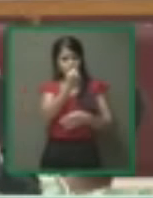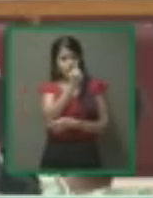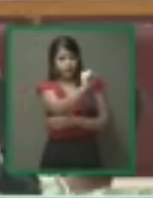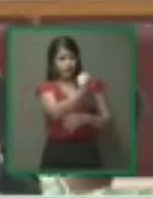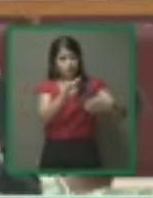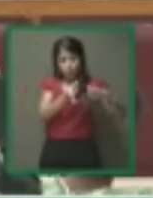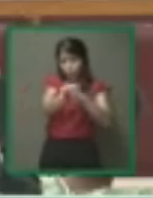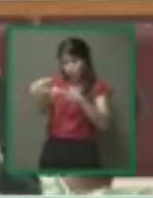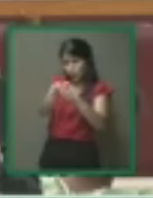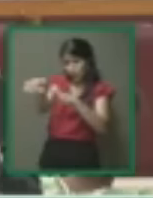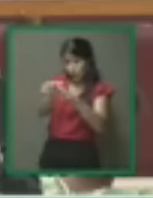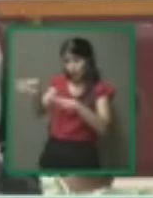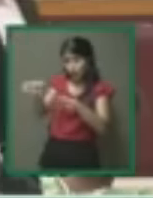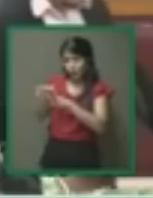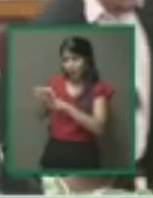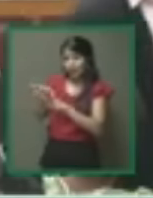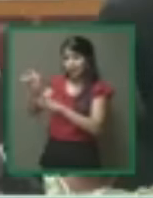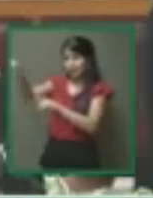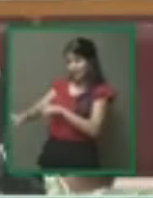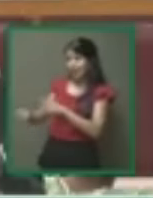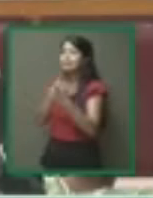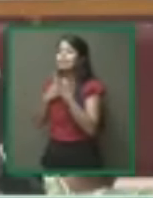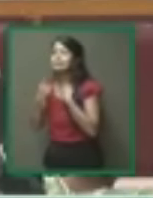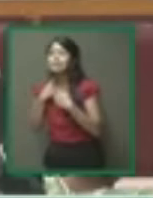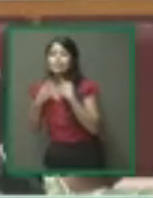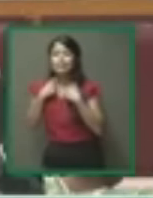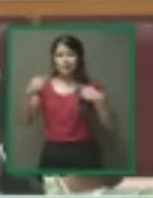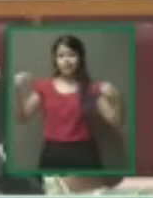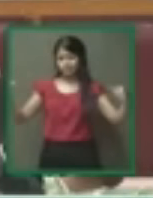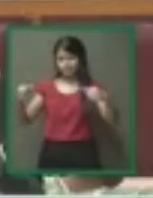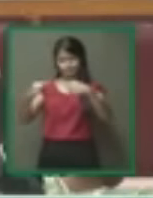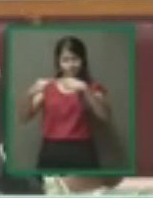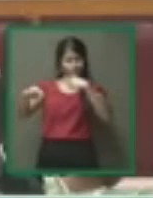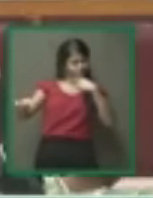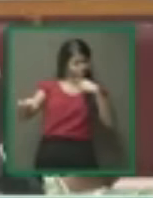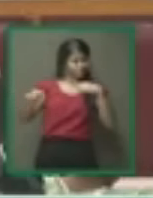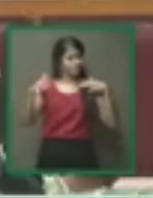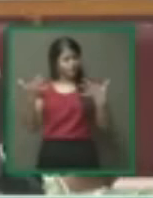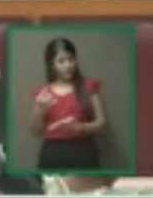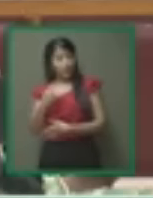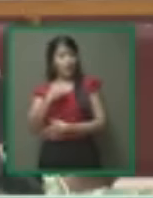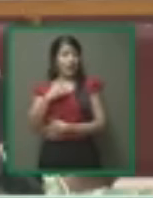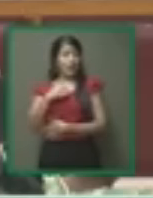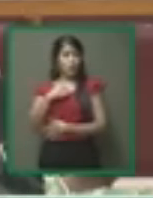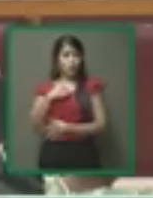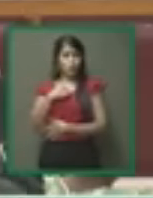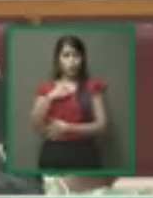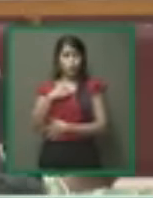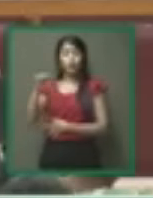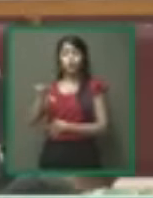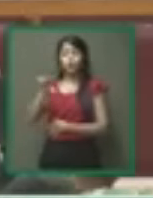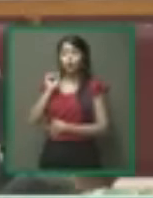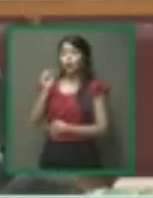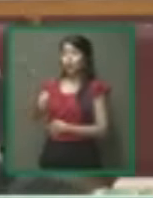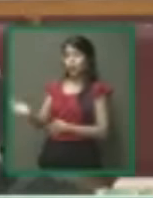defesa técnica e a vontade do réu, eu dou preponderância à vontade do